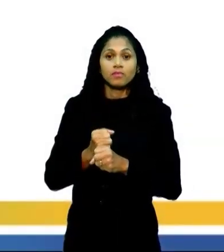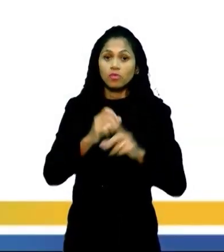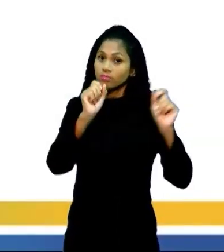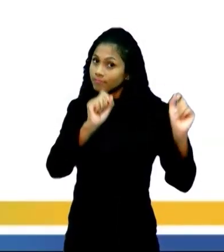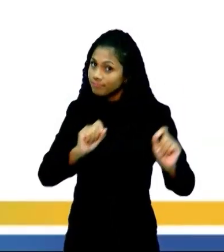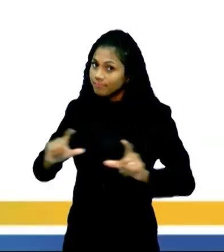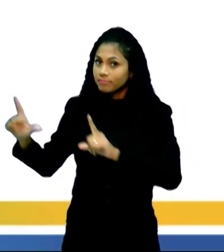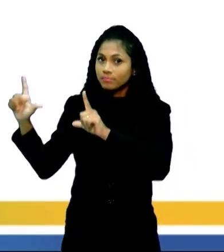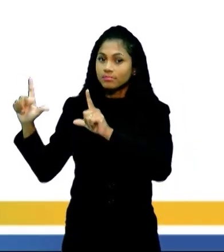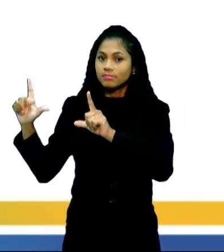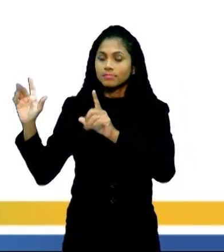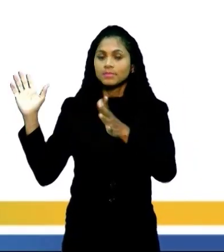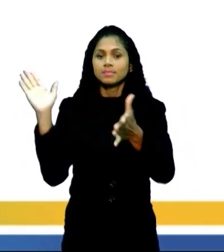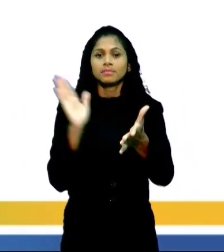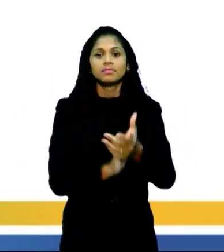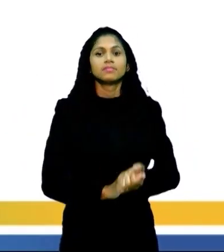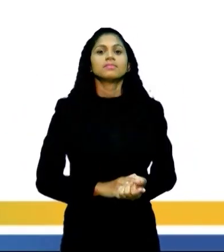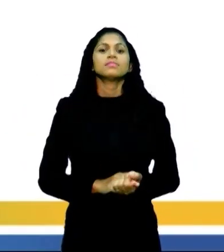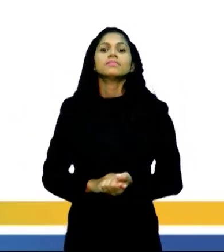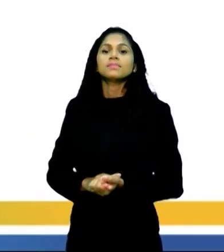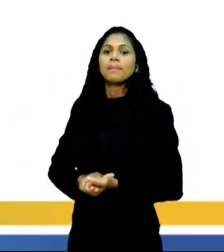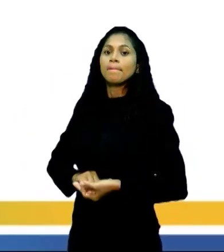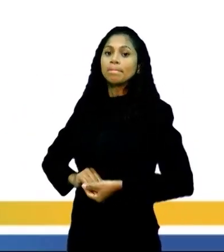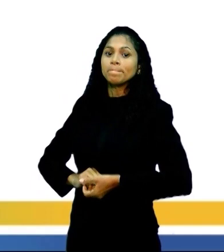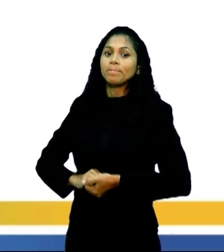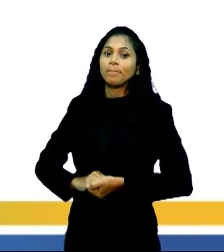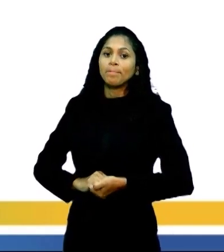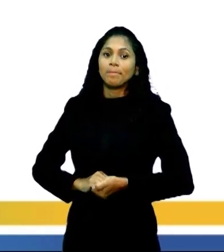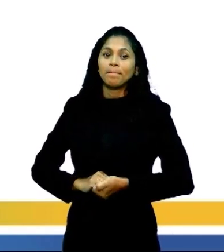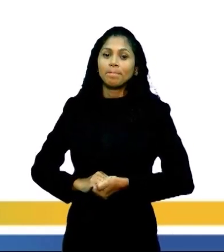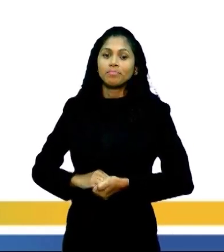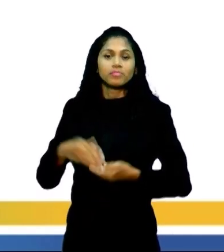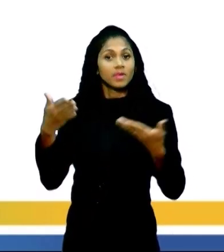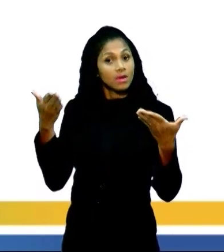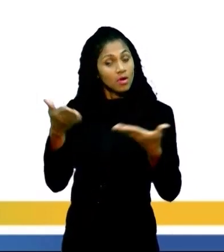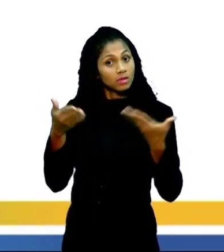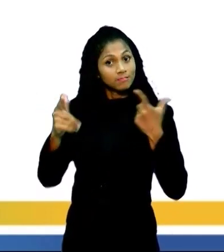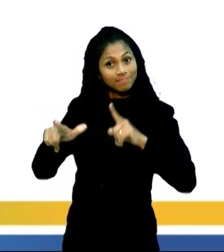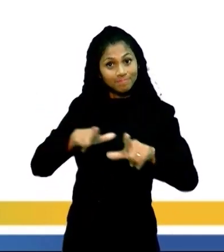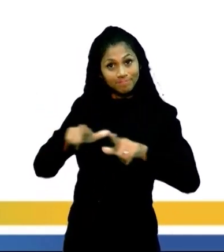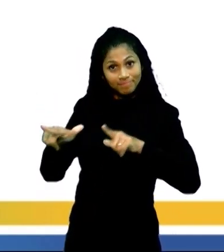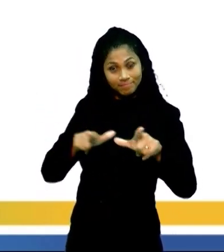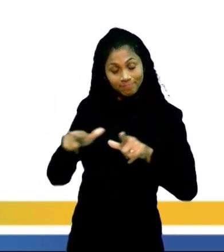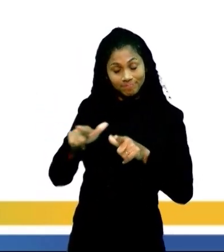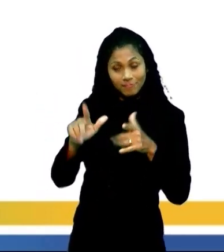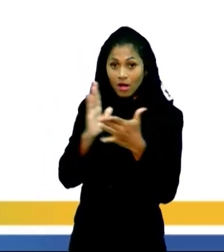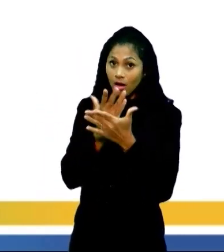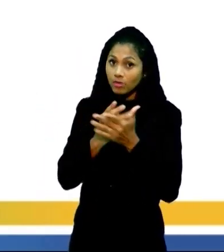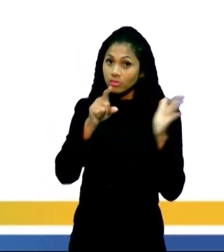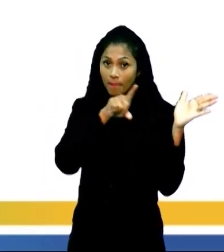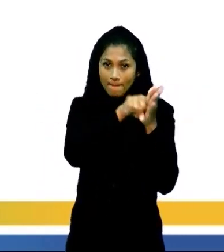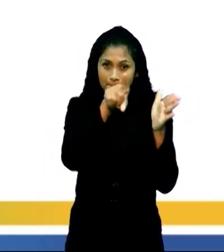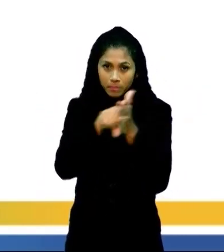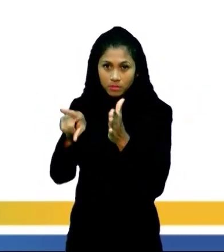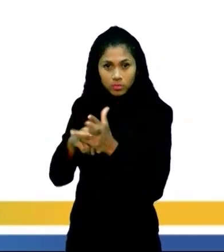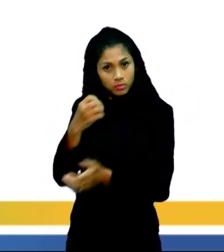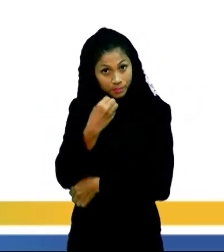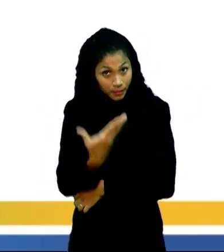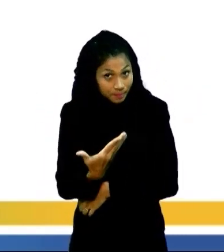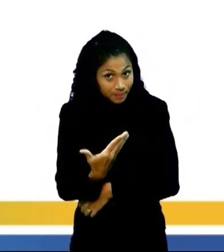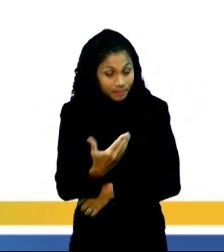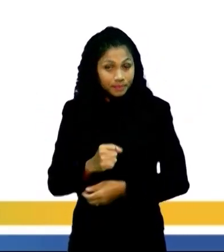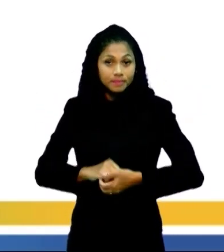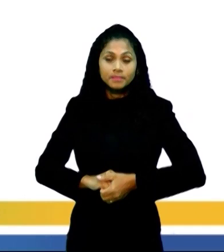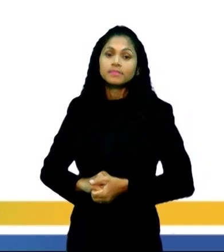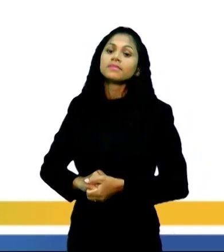slides. Olha aí, hoje nós vamos trabalhar algumas questões, tudo bem?